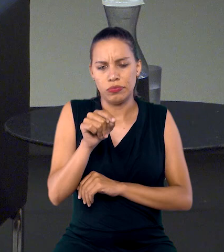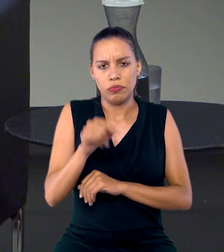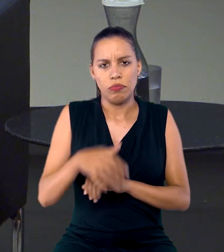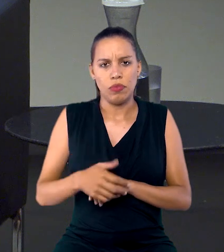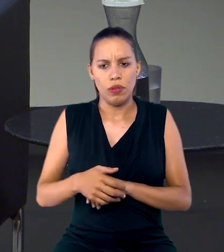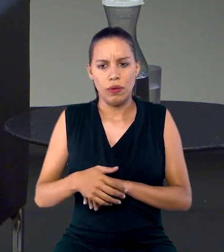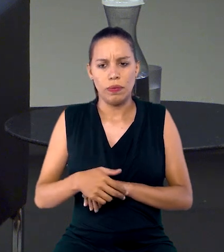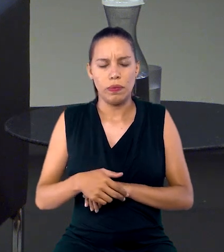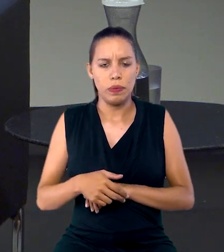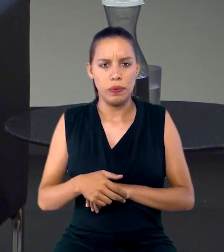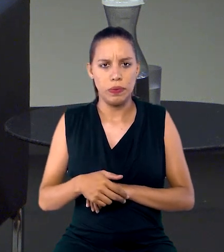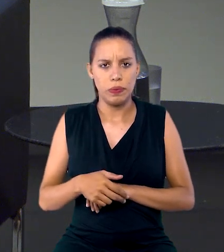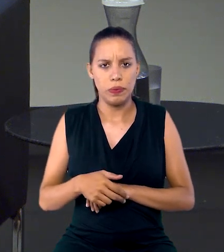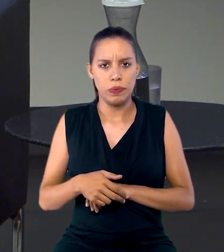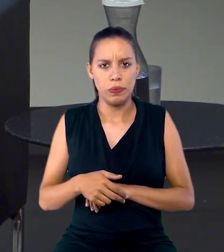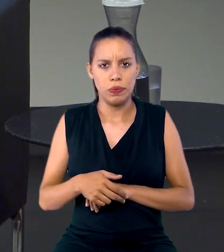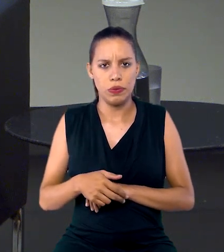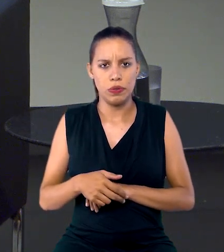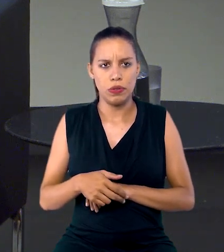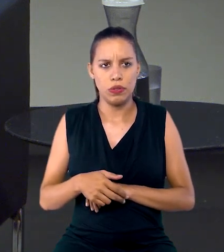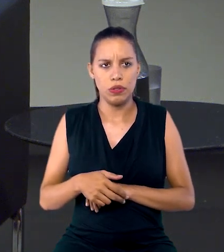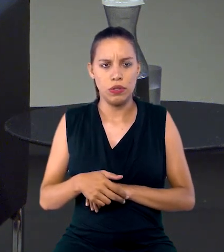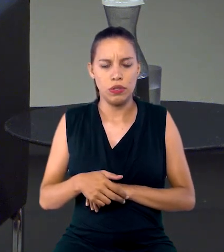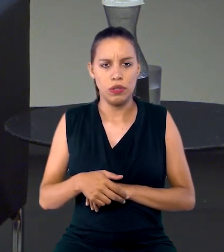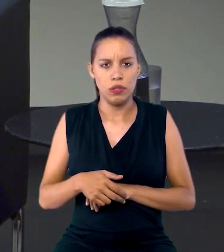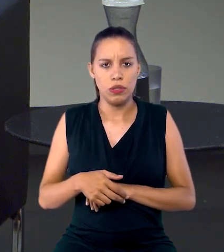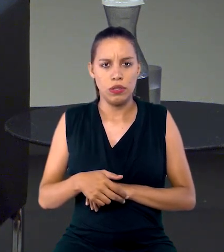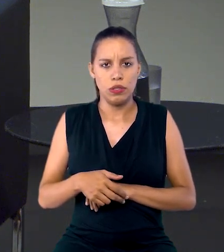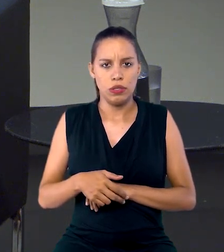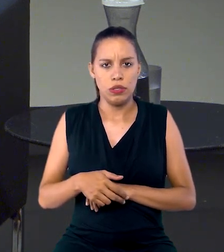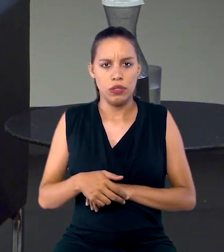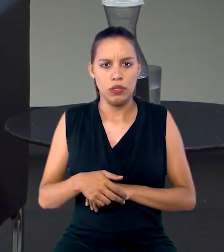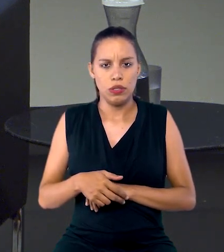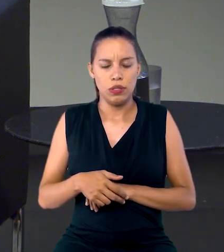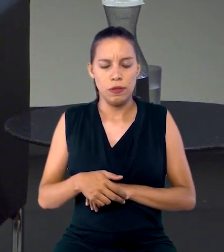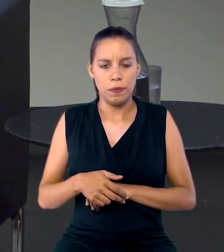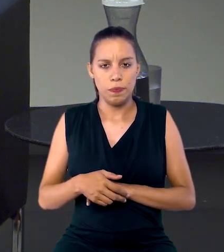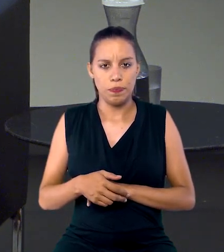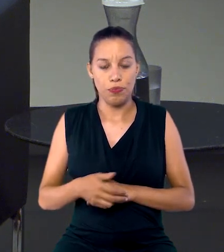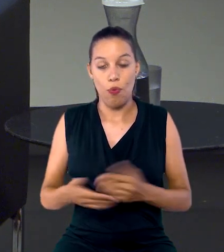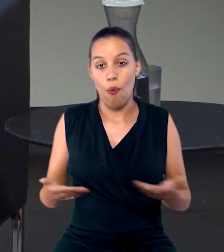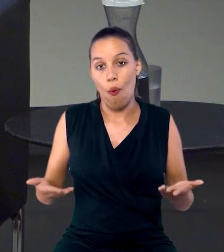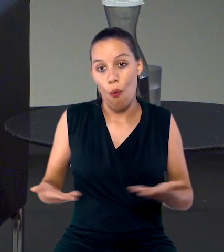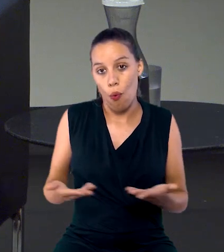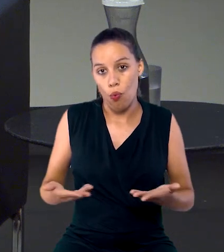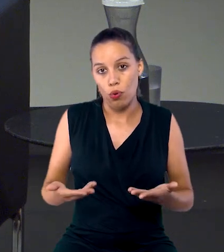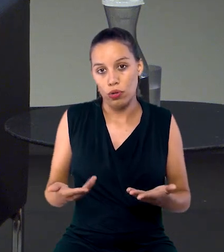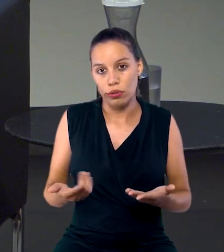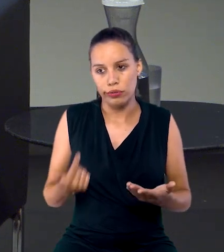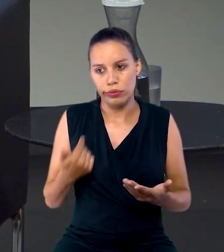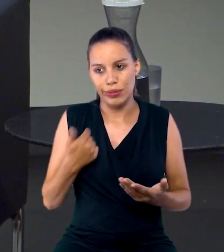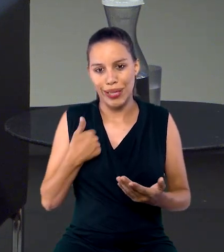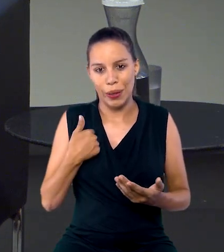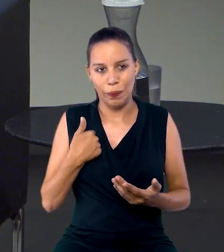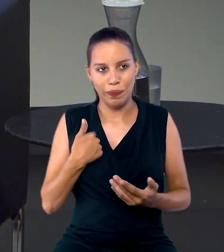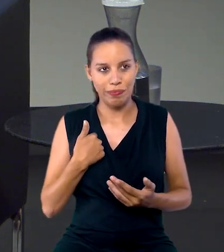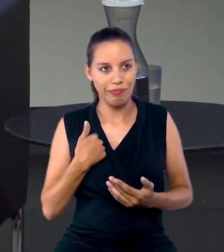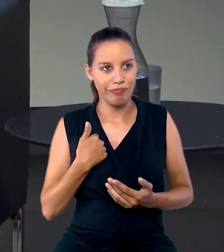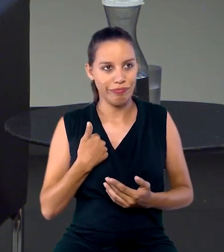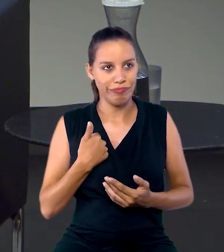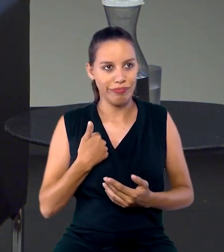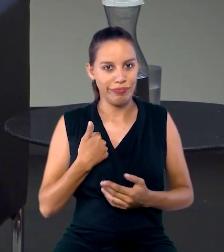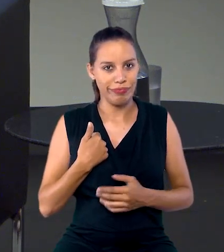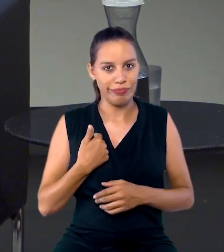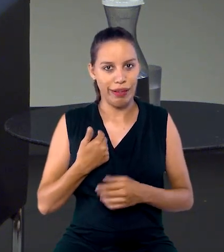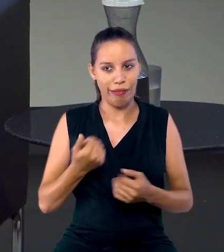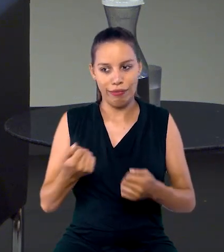E hoje, o tempo que eu tenho, que é muito pouco por conta de,